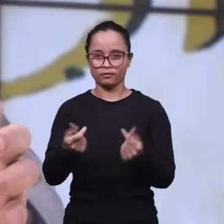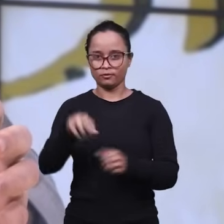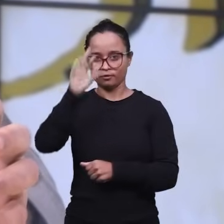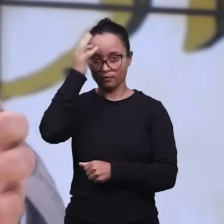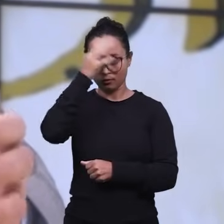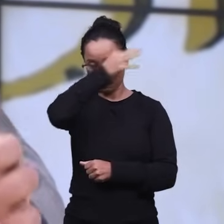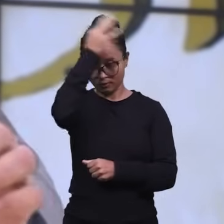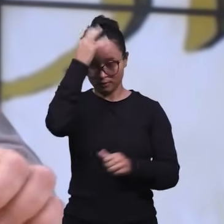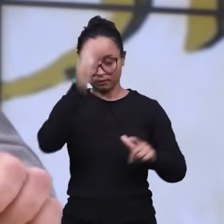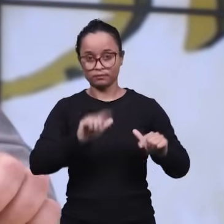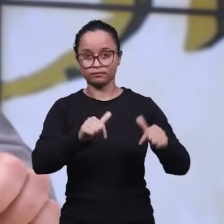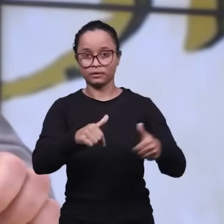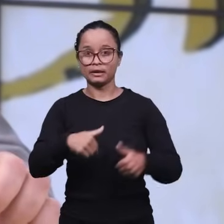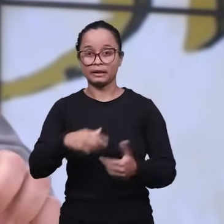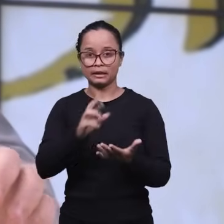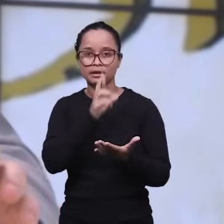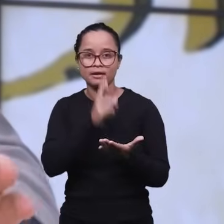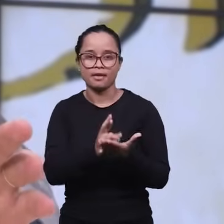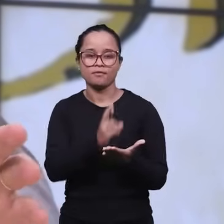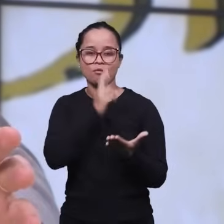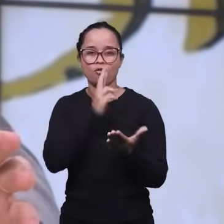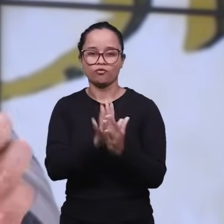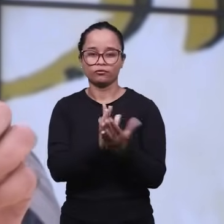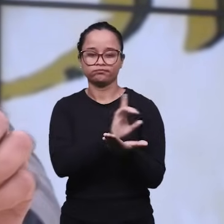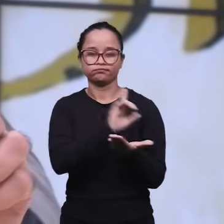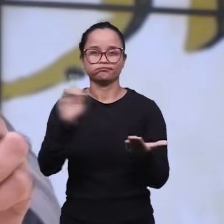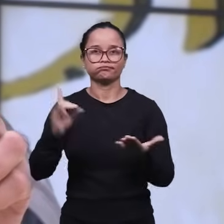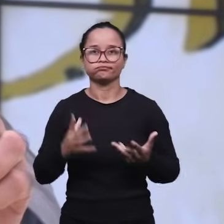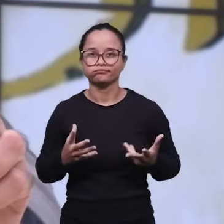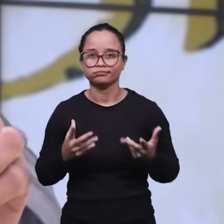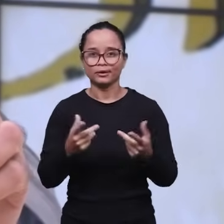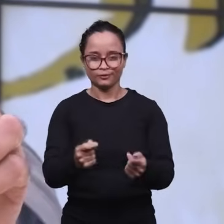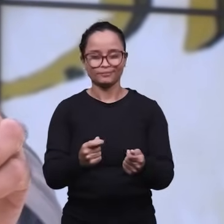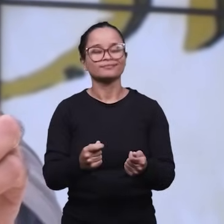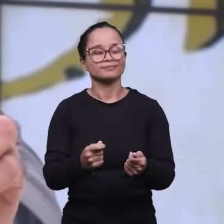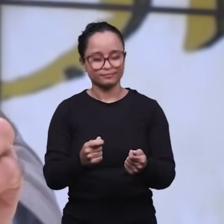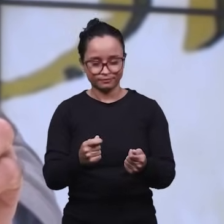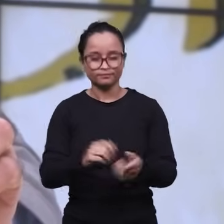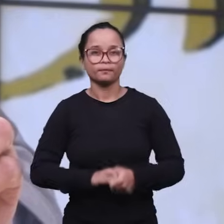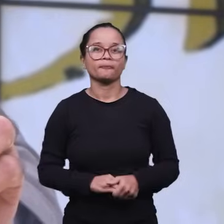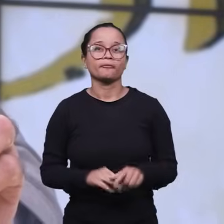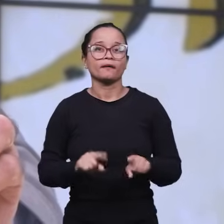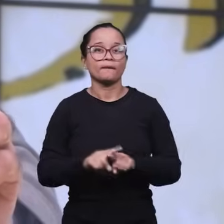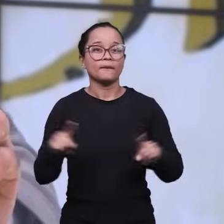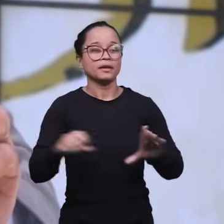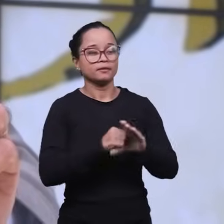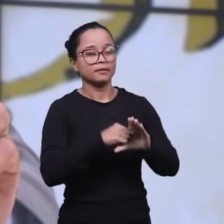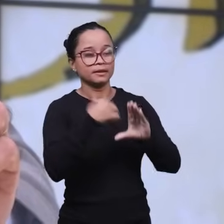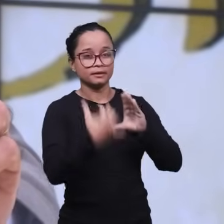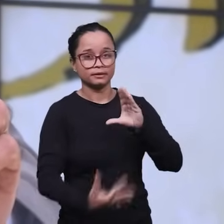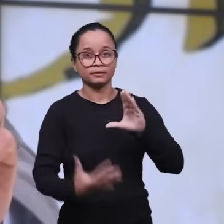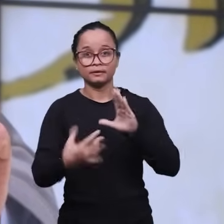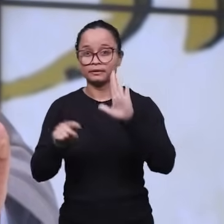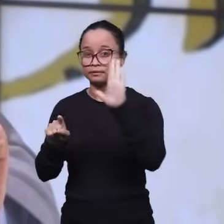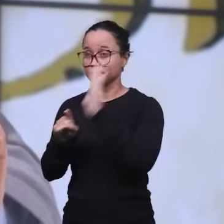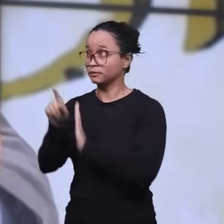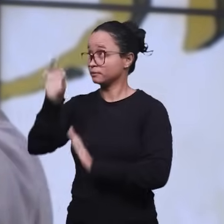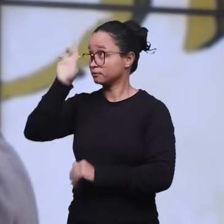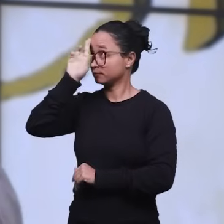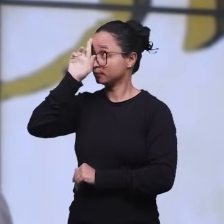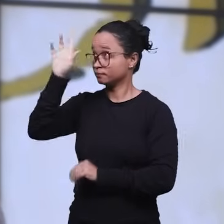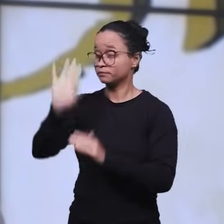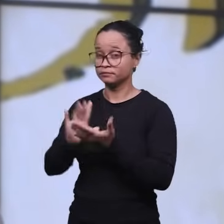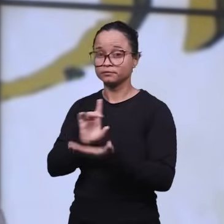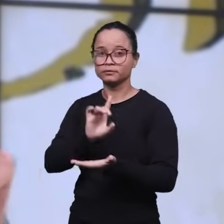age, respondendo através da palavra, é algo glorioso. Mas há um aspecto na consulta, que